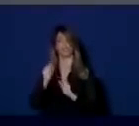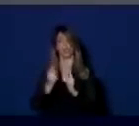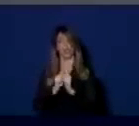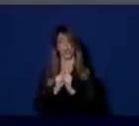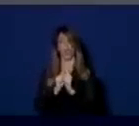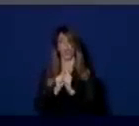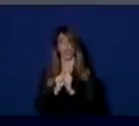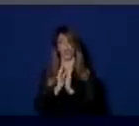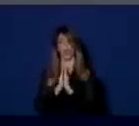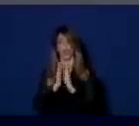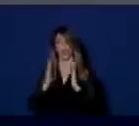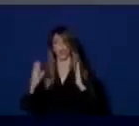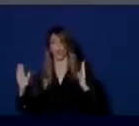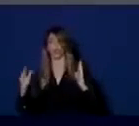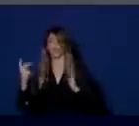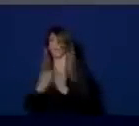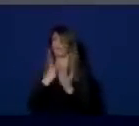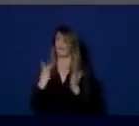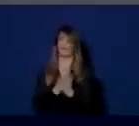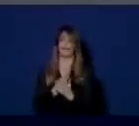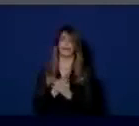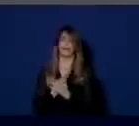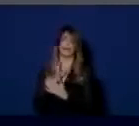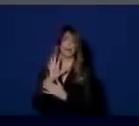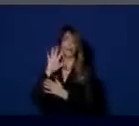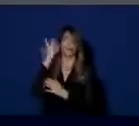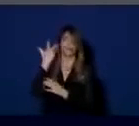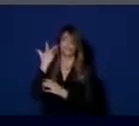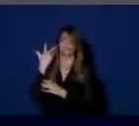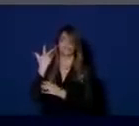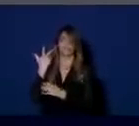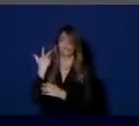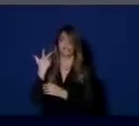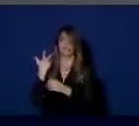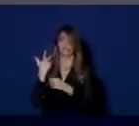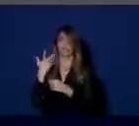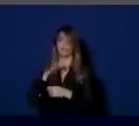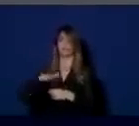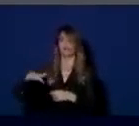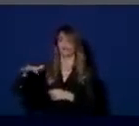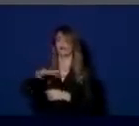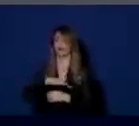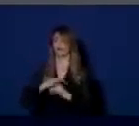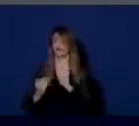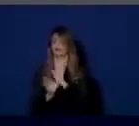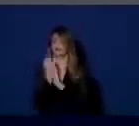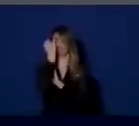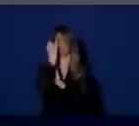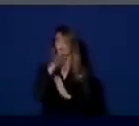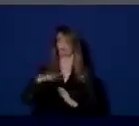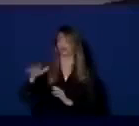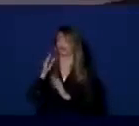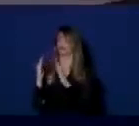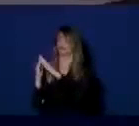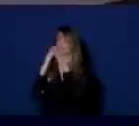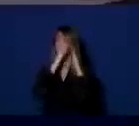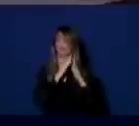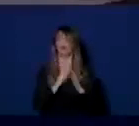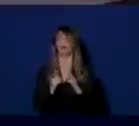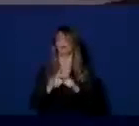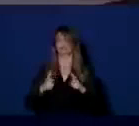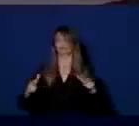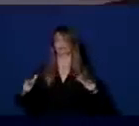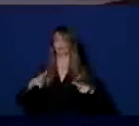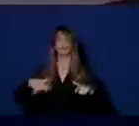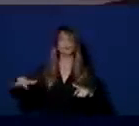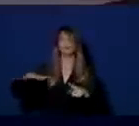as consequências dela sobre o mercado acionário e o mercado imobiliário são grandes. Né? Todo mundo